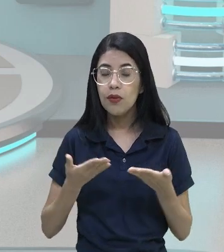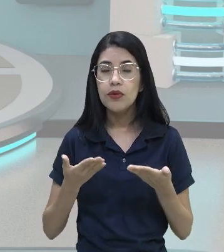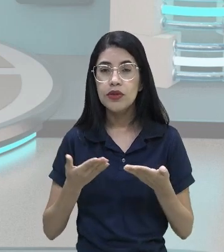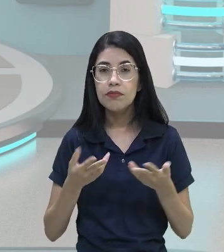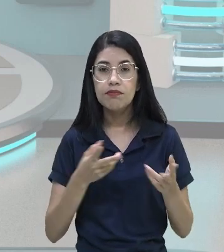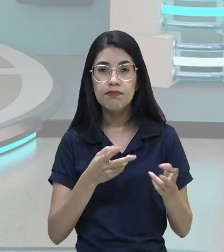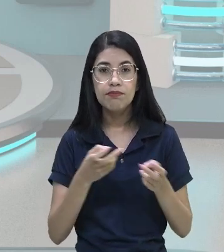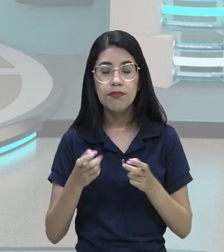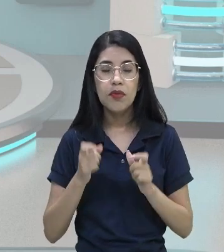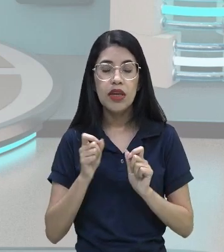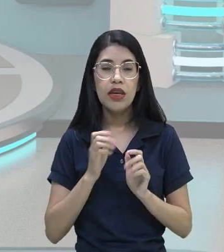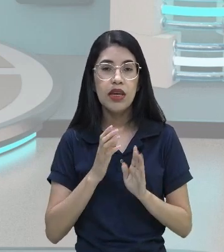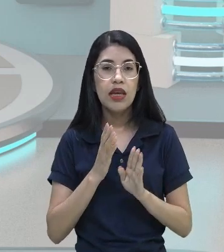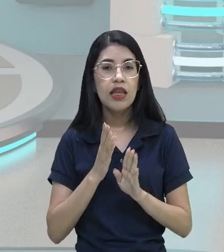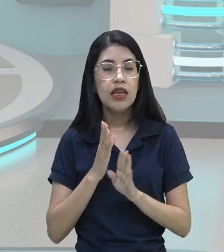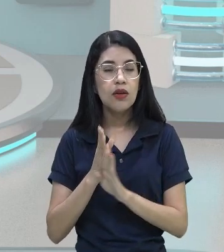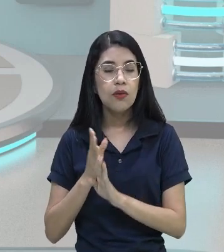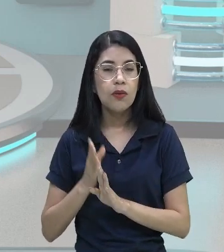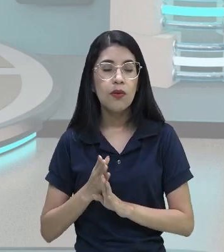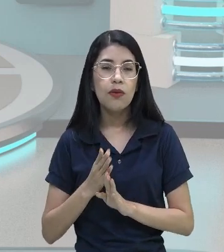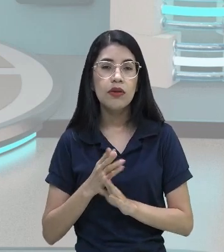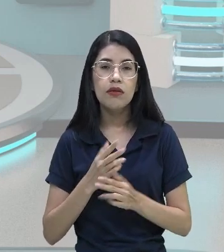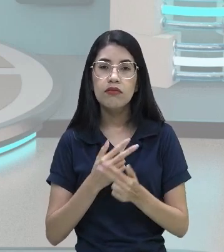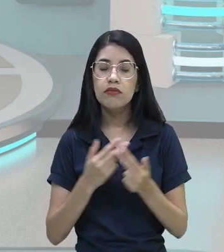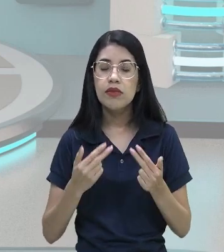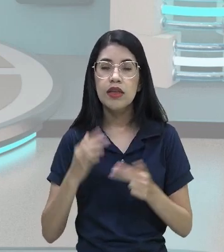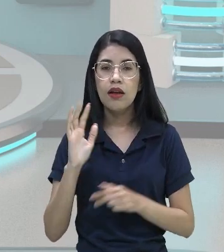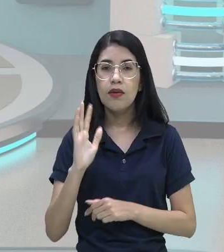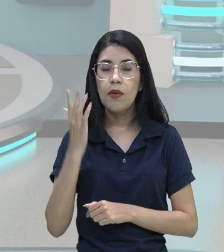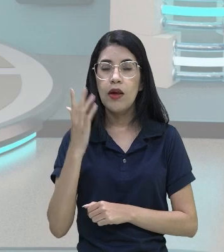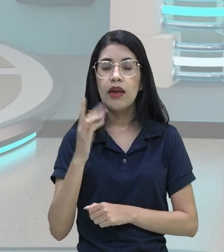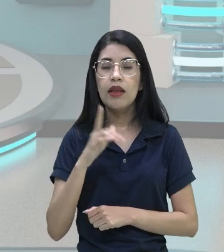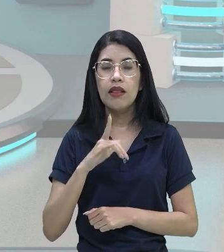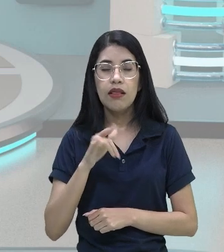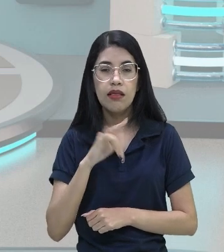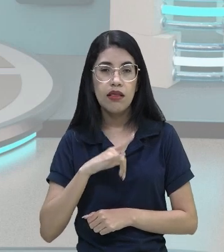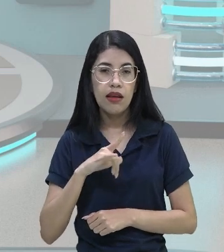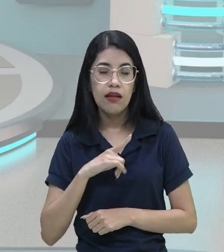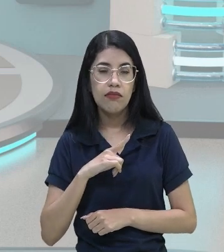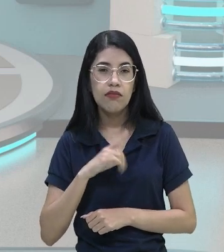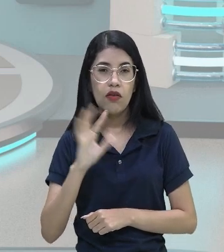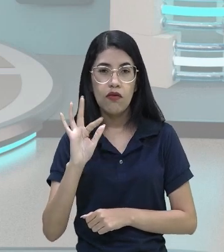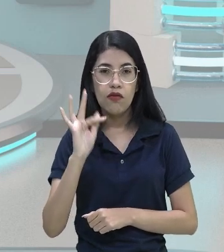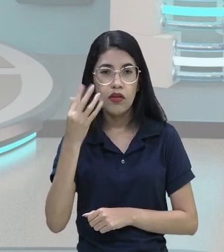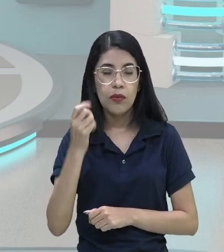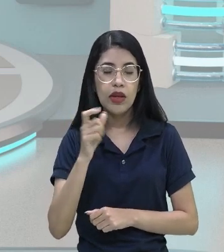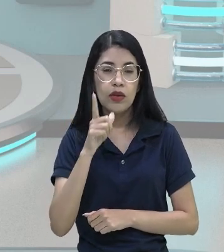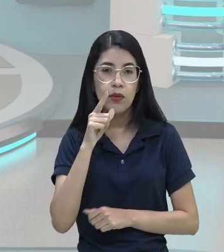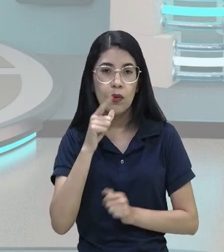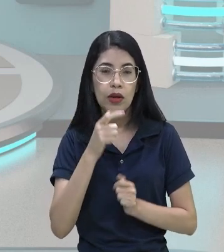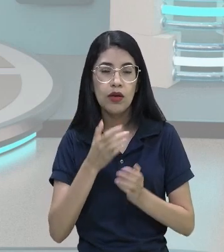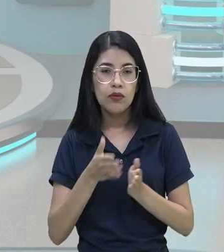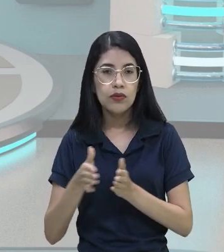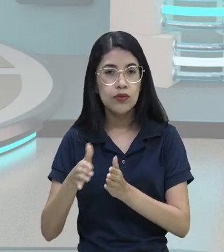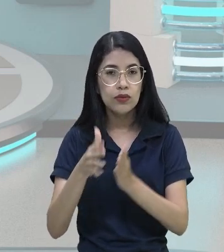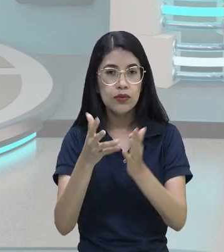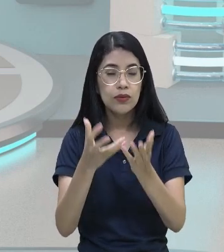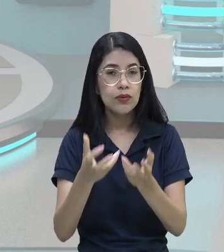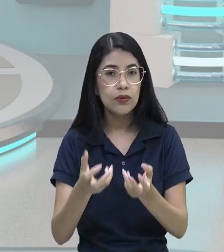você encontra uma situação em que houve esse fenômeno, em que os rios secaram de